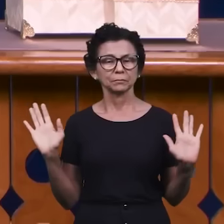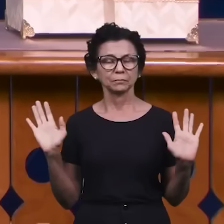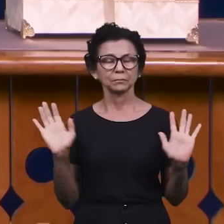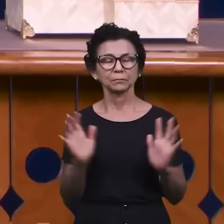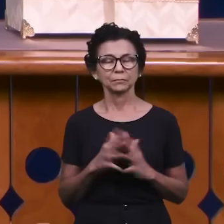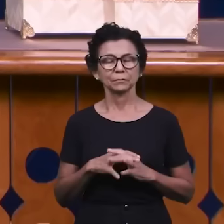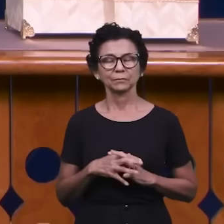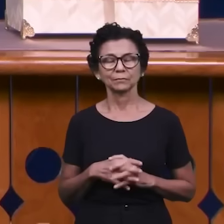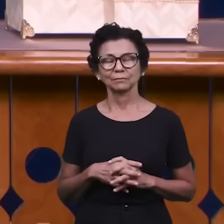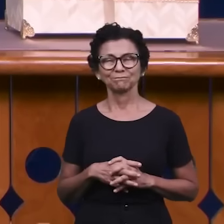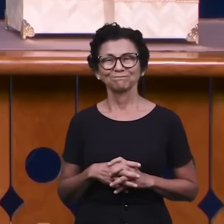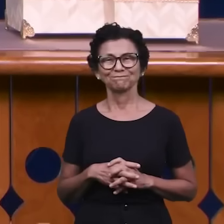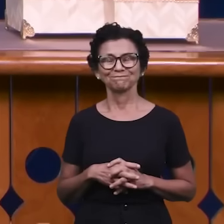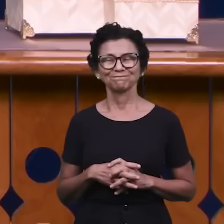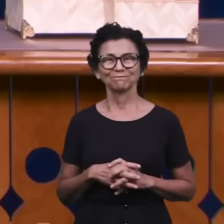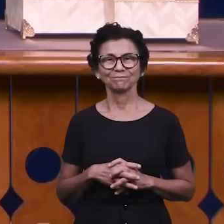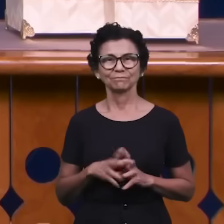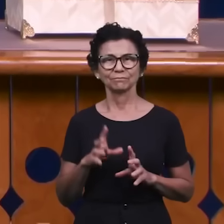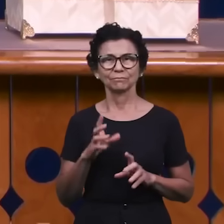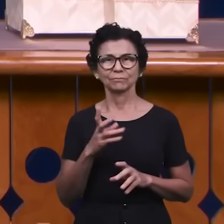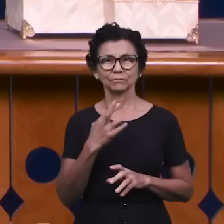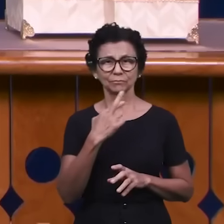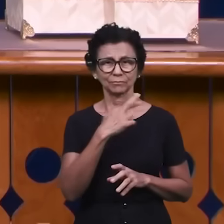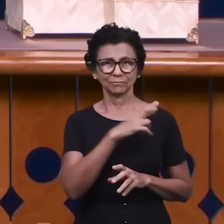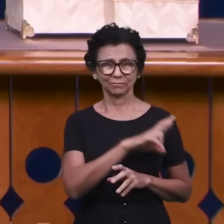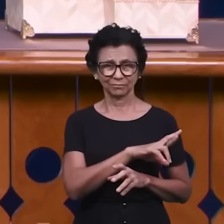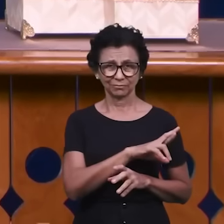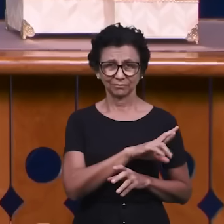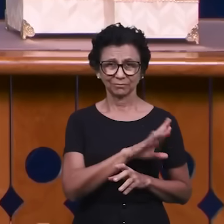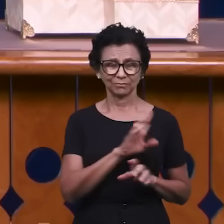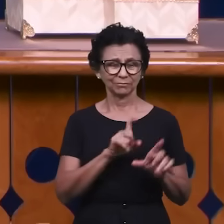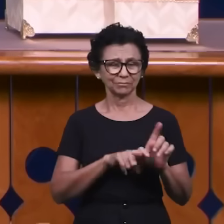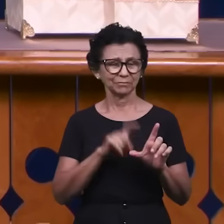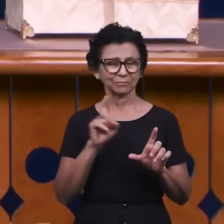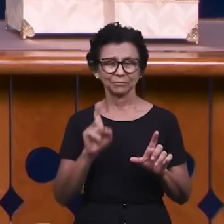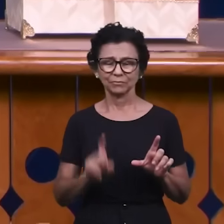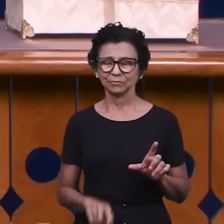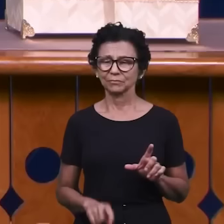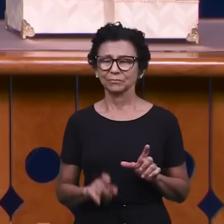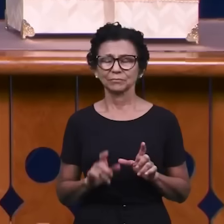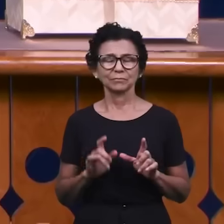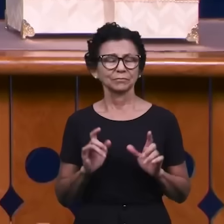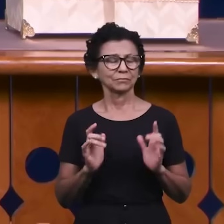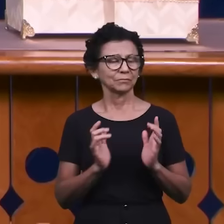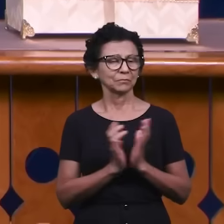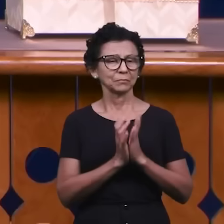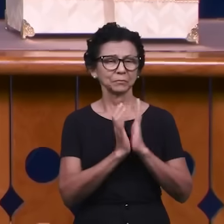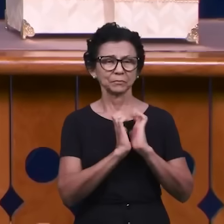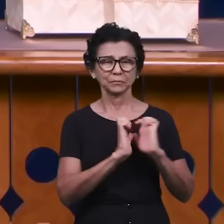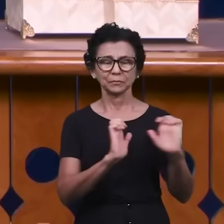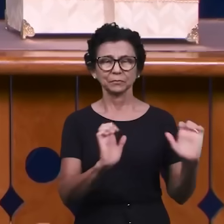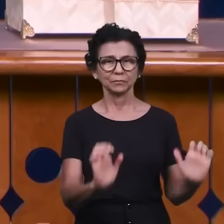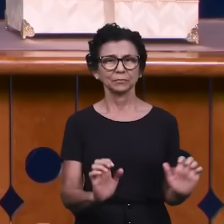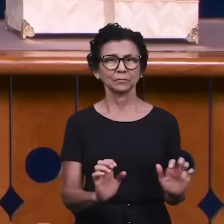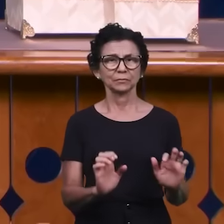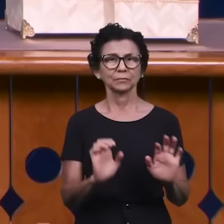independente da sua religião, do seu grupo evangélico